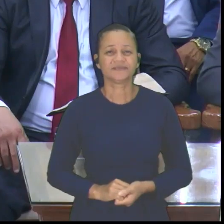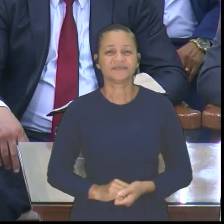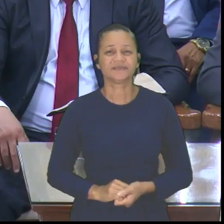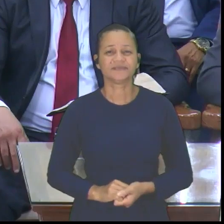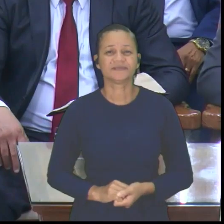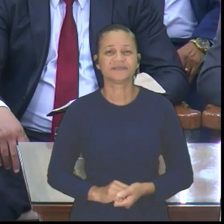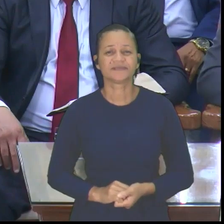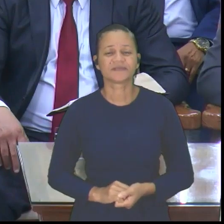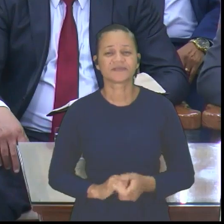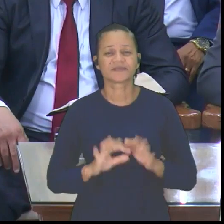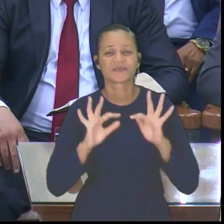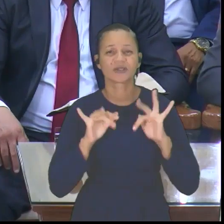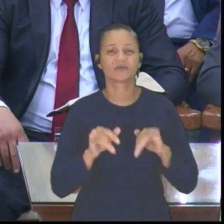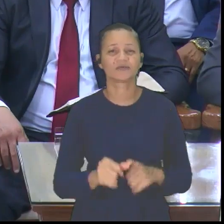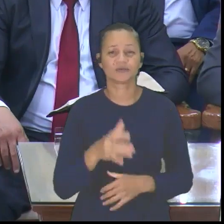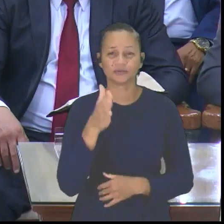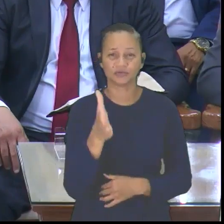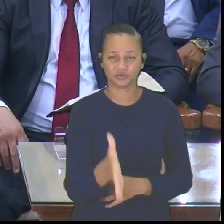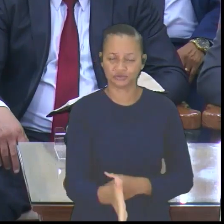E eu vou encerrar.